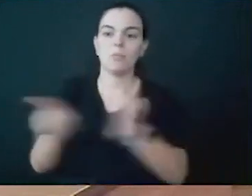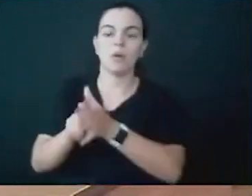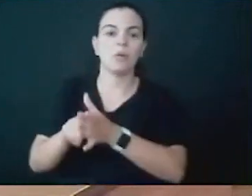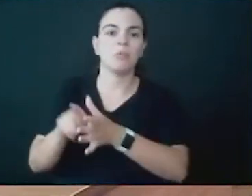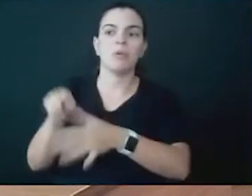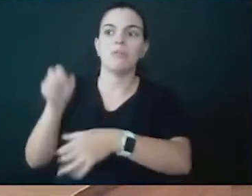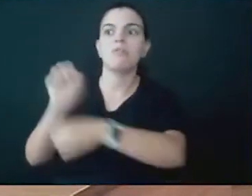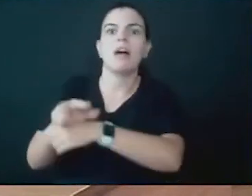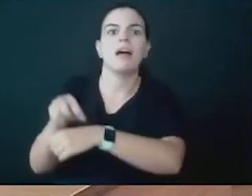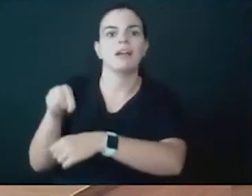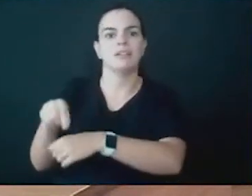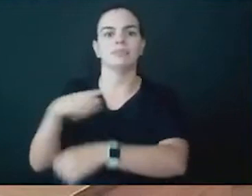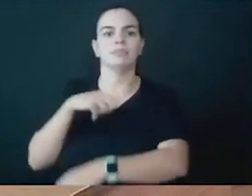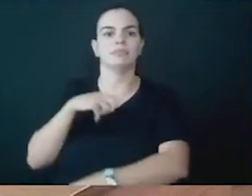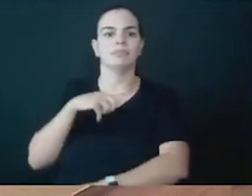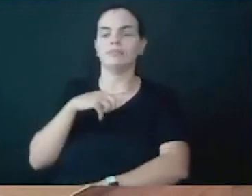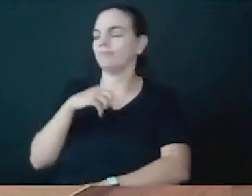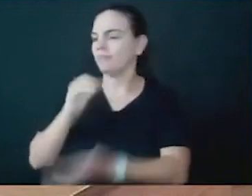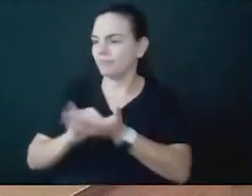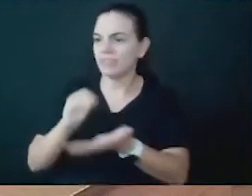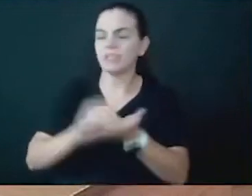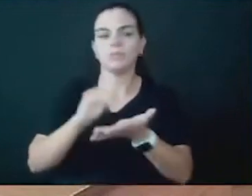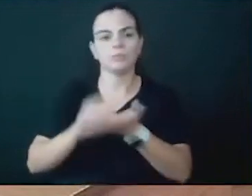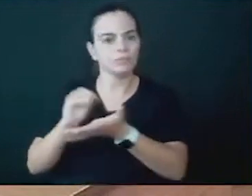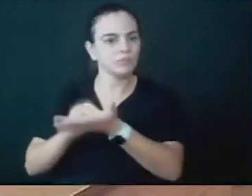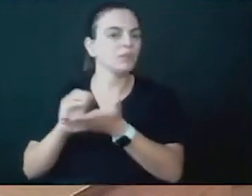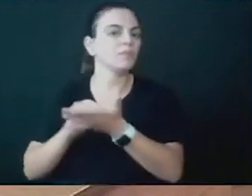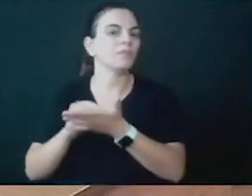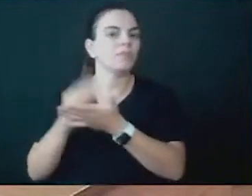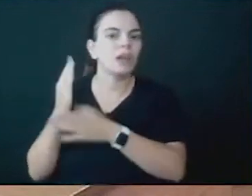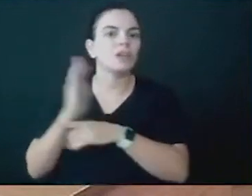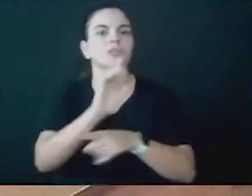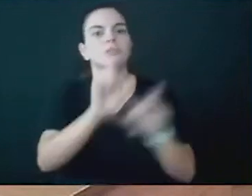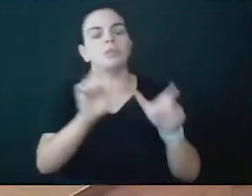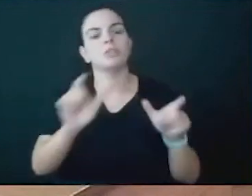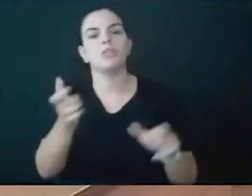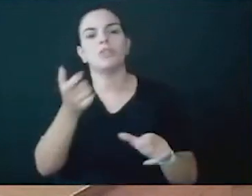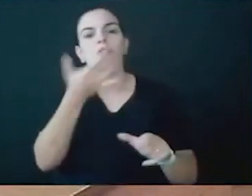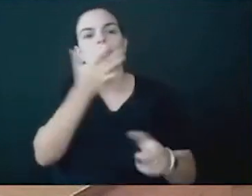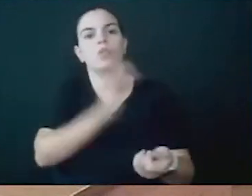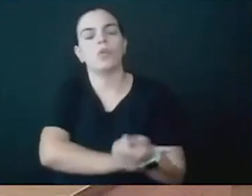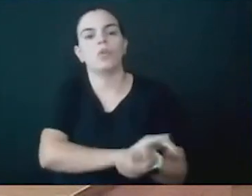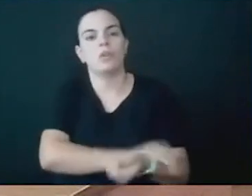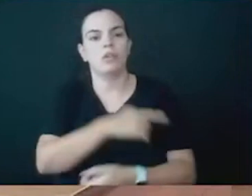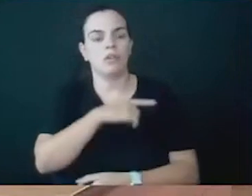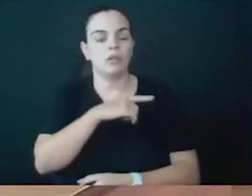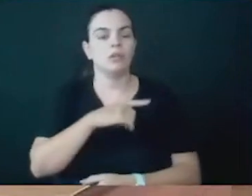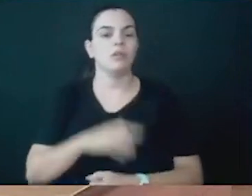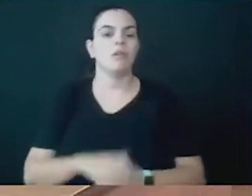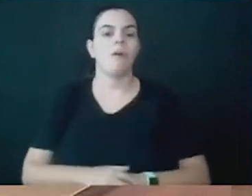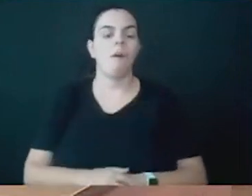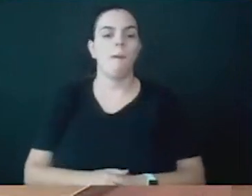isso e esse combate à drogadição? E quais os valores que estão depositados no Fundo de Urbanização de